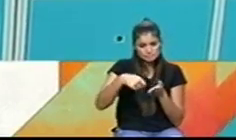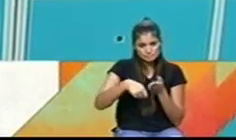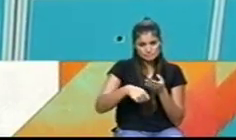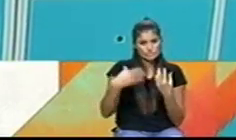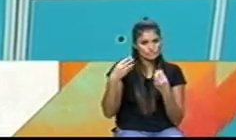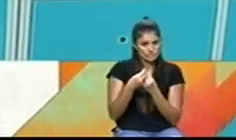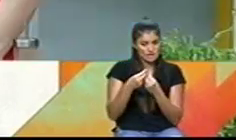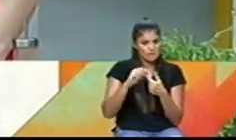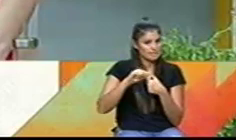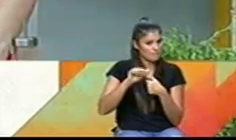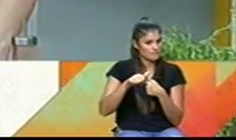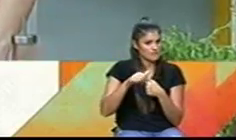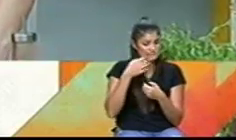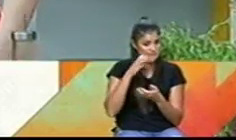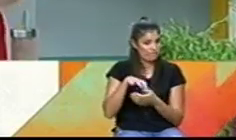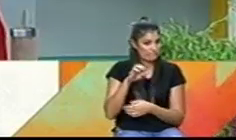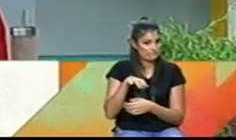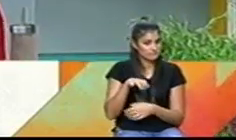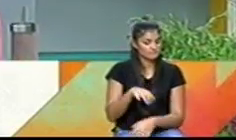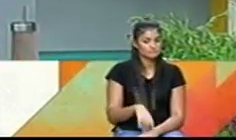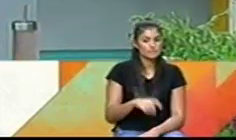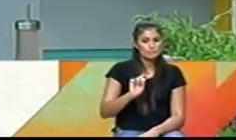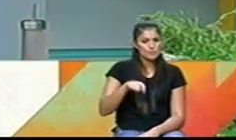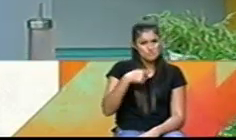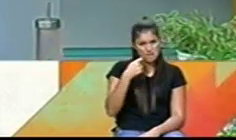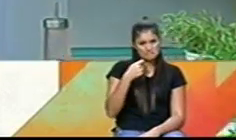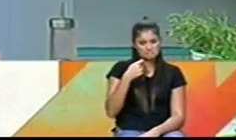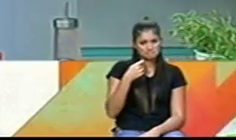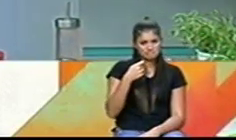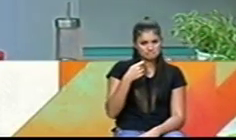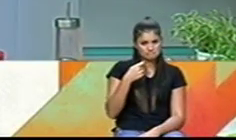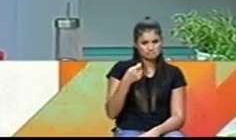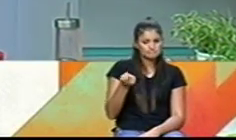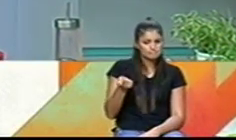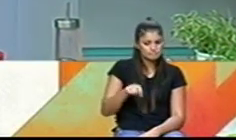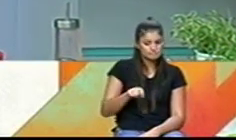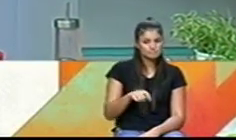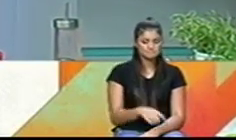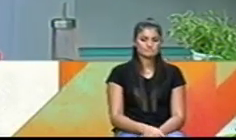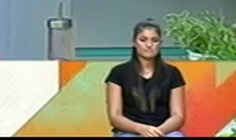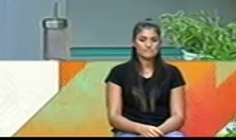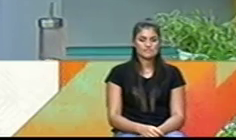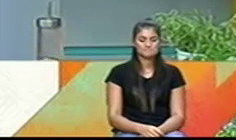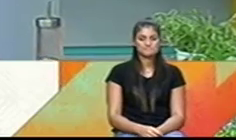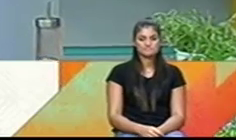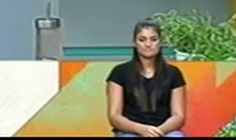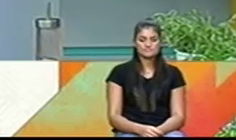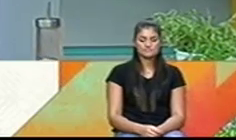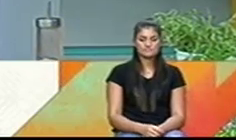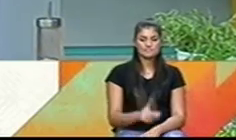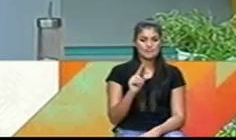juntar à batata o sal, cerca de uma colherinha de chá de sal. Vamos juntar